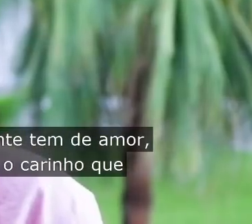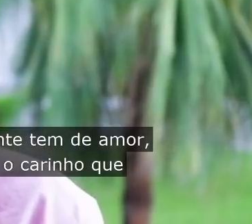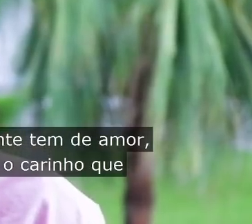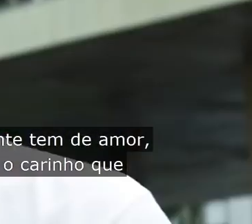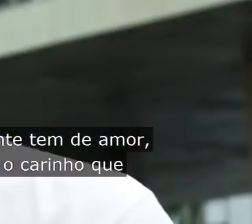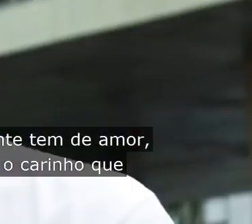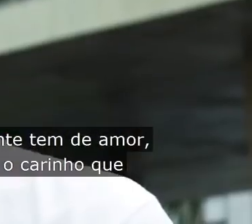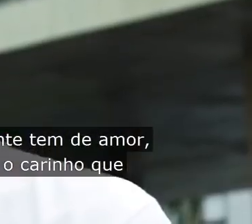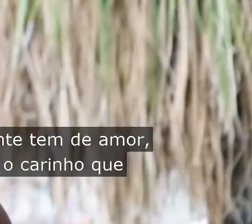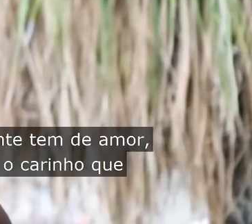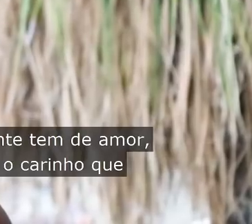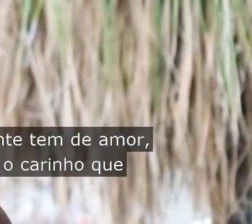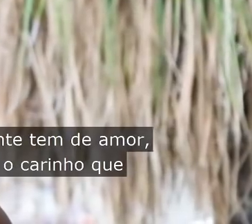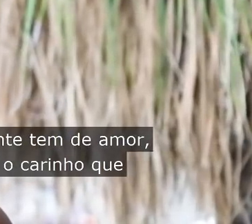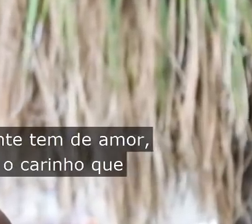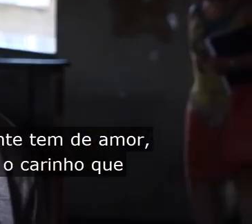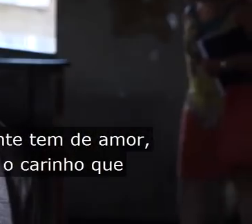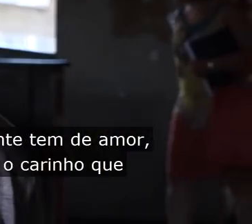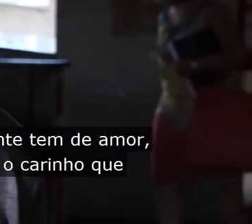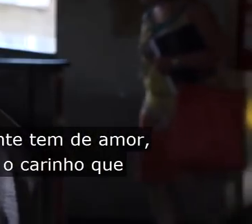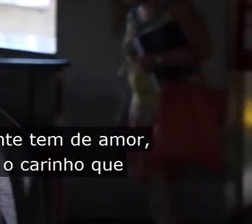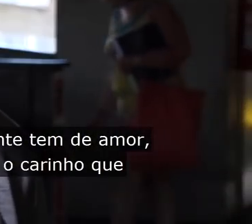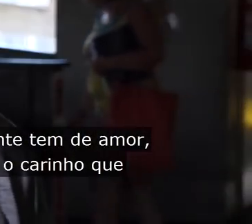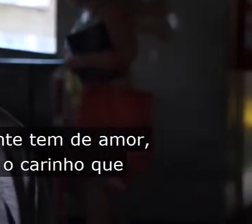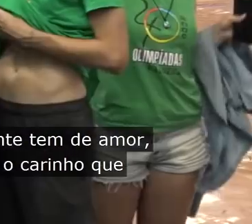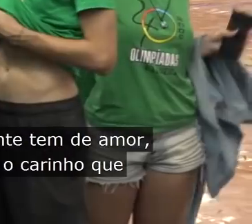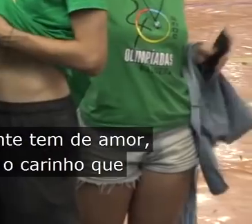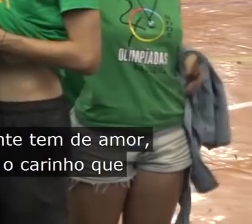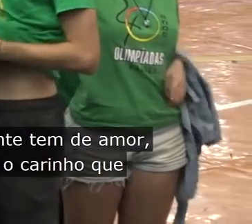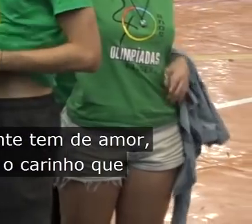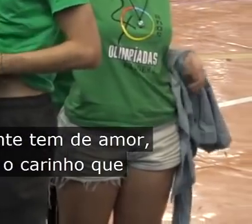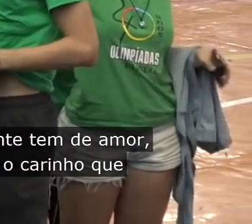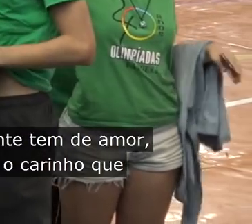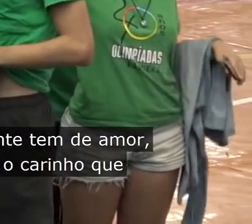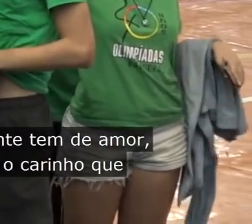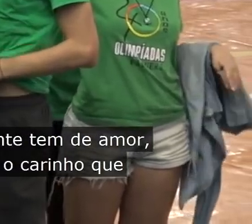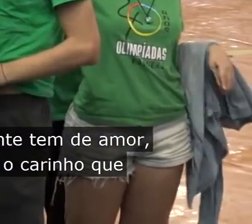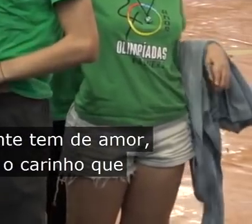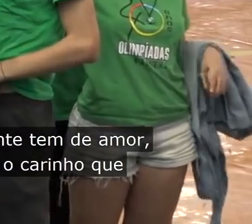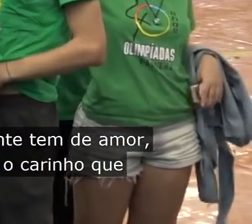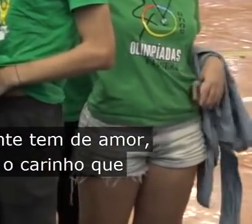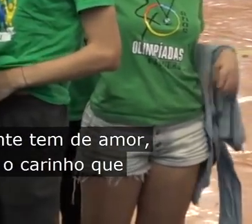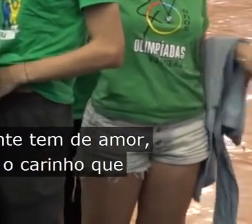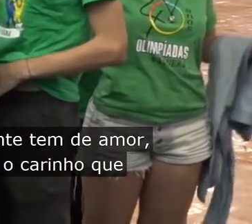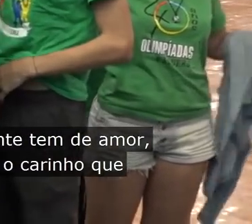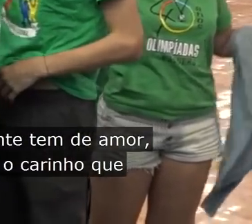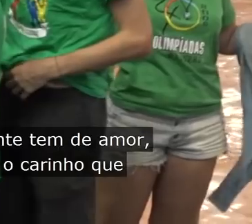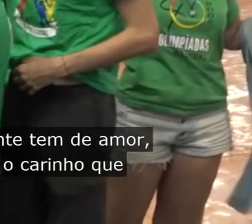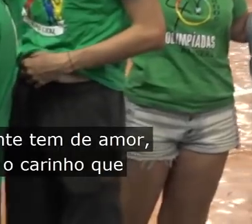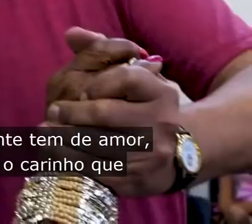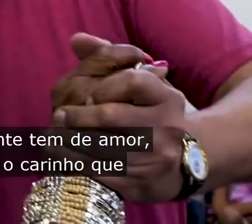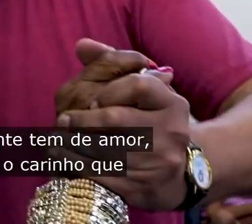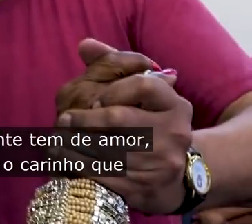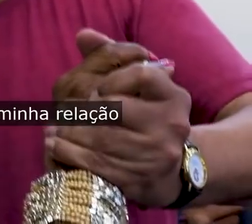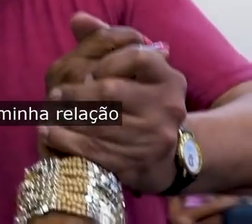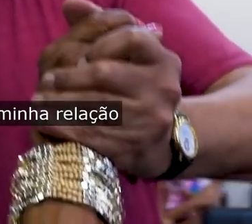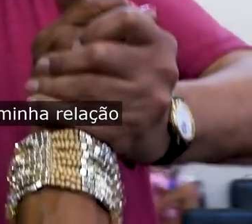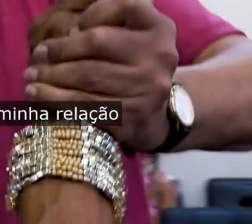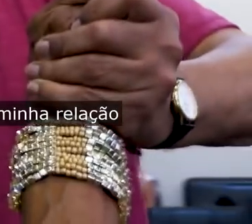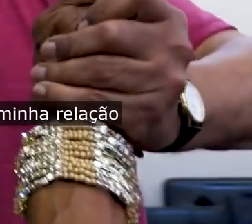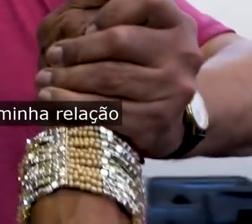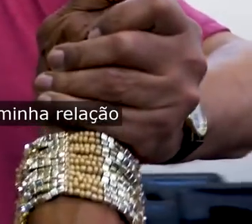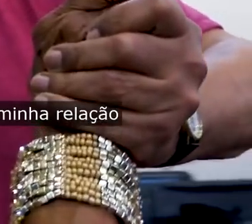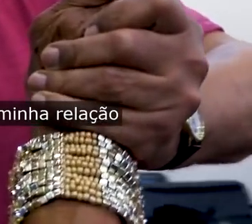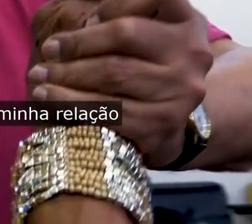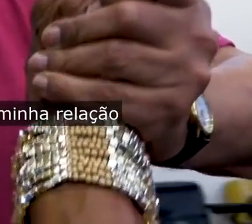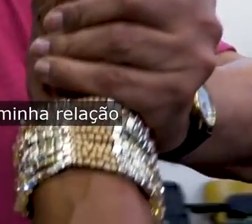consegue entender a relação que a gente tem de amor, paixão com a universidade. Os professores, o respeito, o carinho que a gente tem